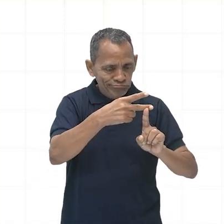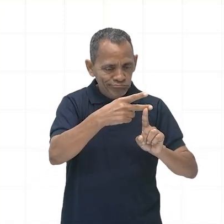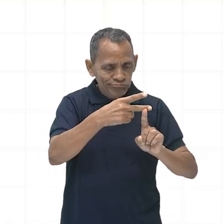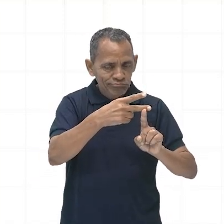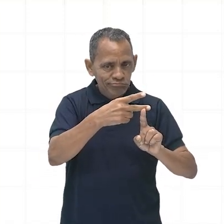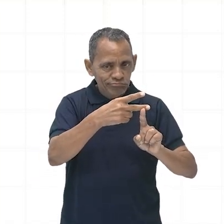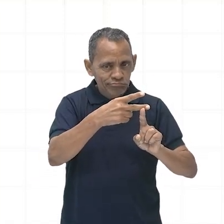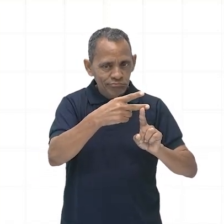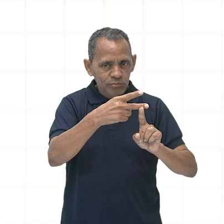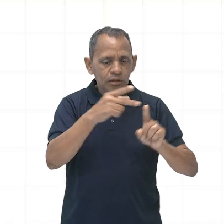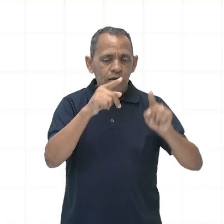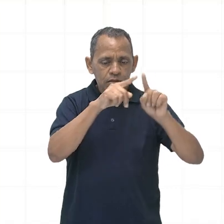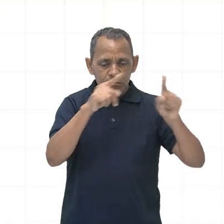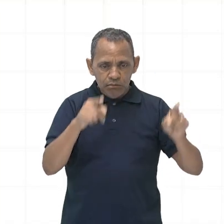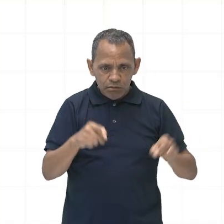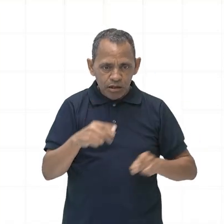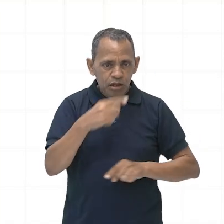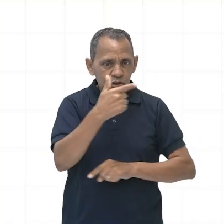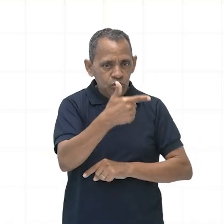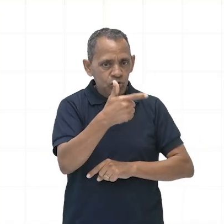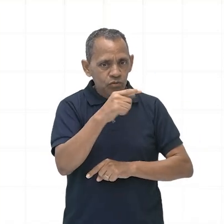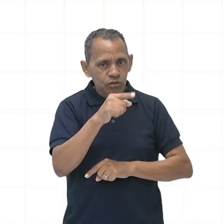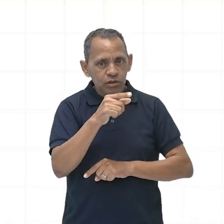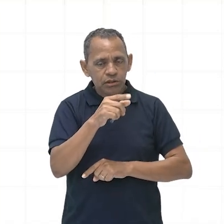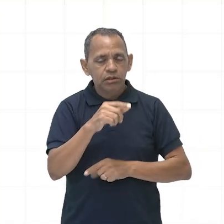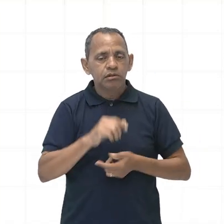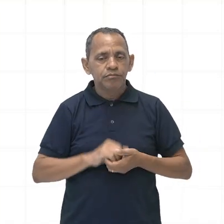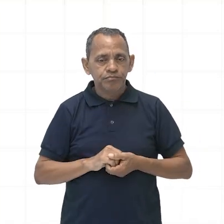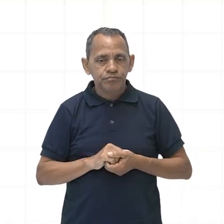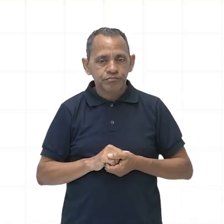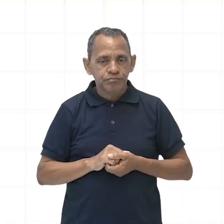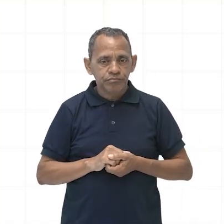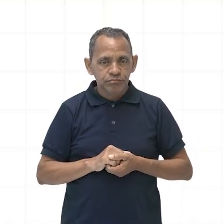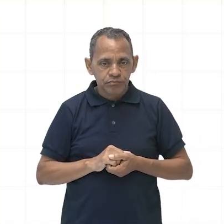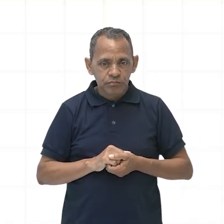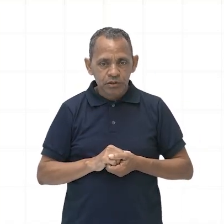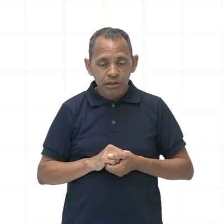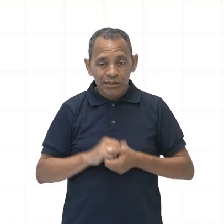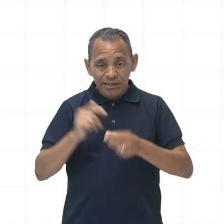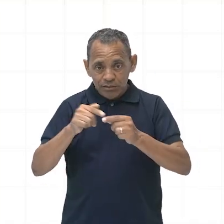esse número, 2,5, e depois disso tudo ainda vai ser